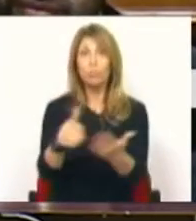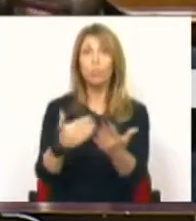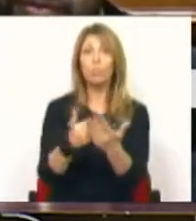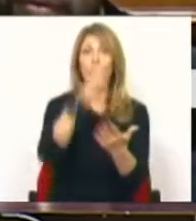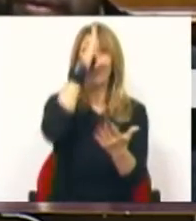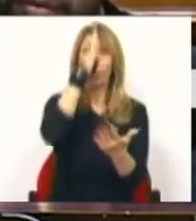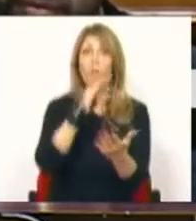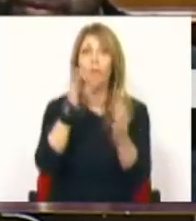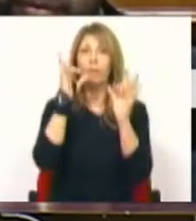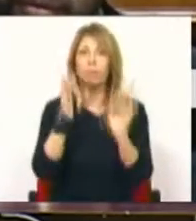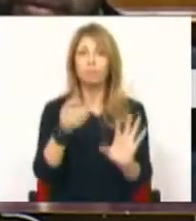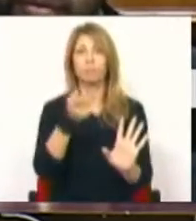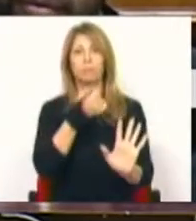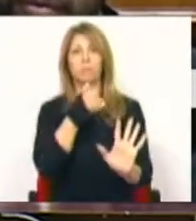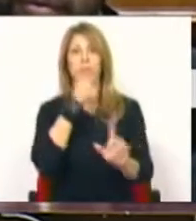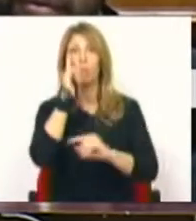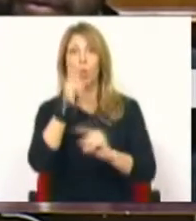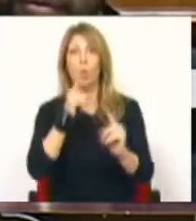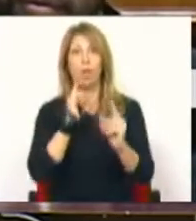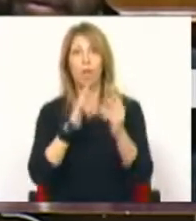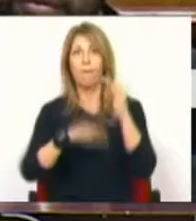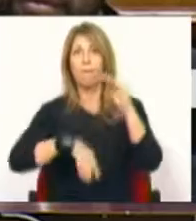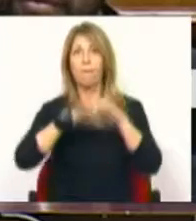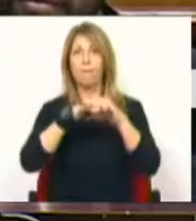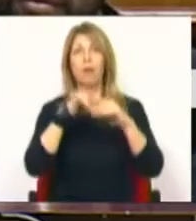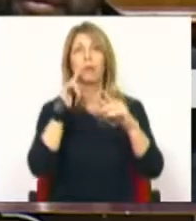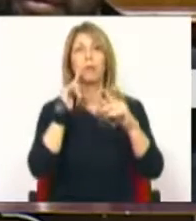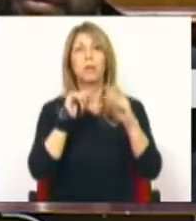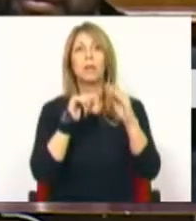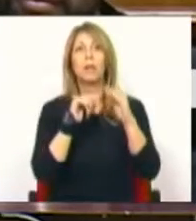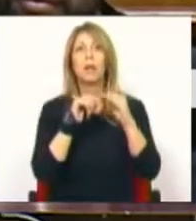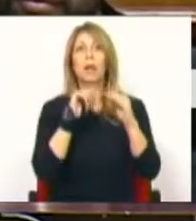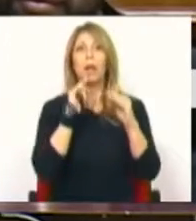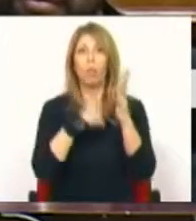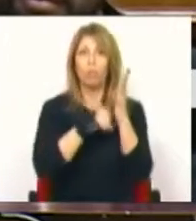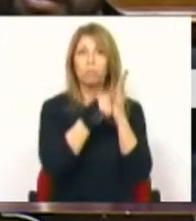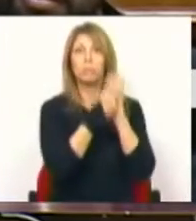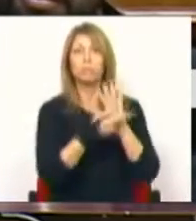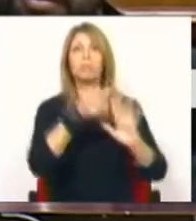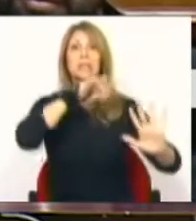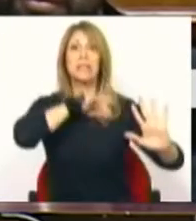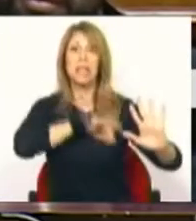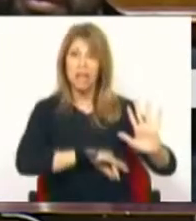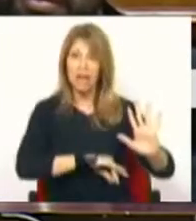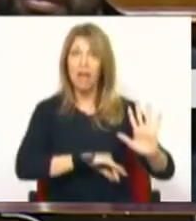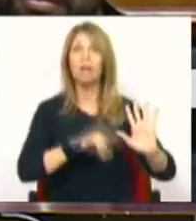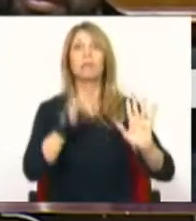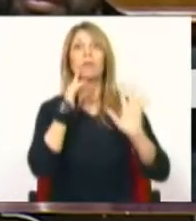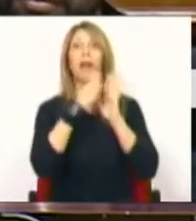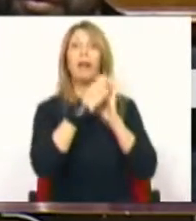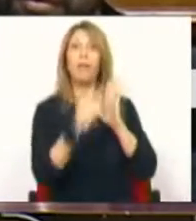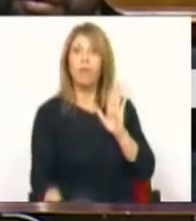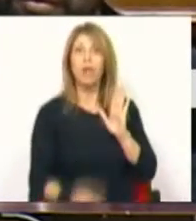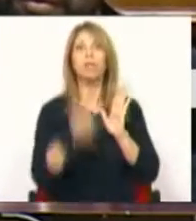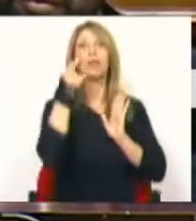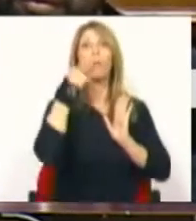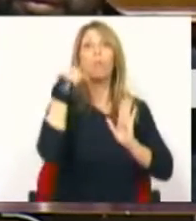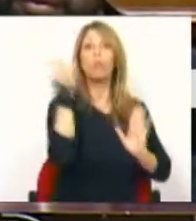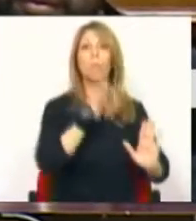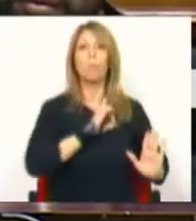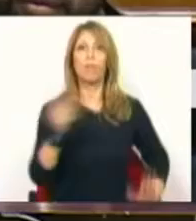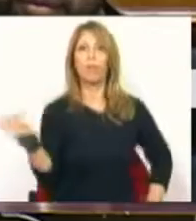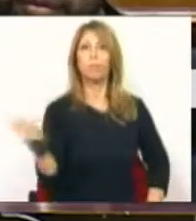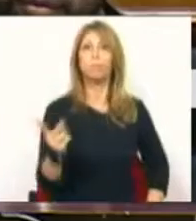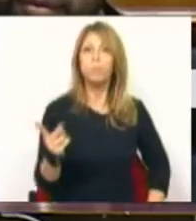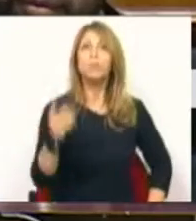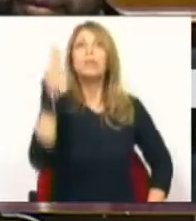leque salarial de referência e que reflete salarial sirva de referência para o público e privado qual é consequência para as empresas que não